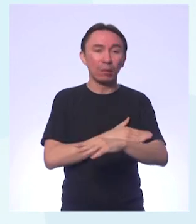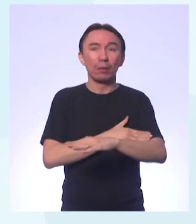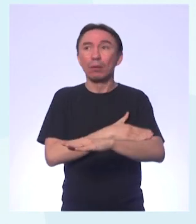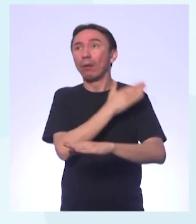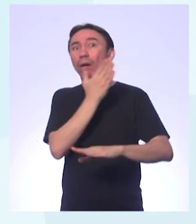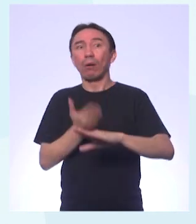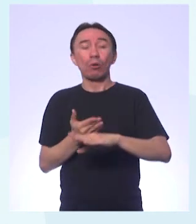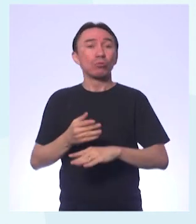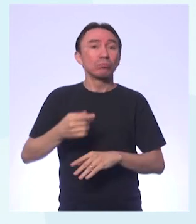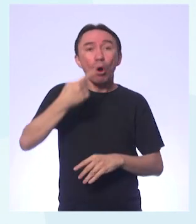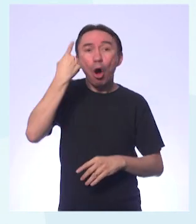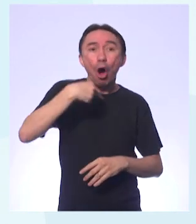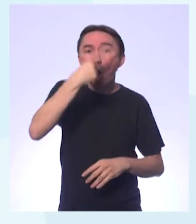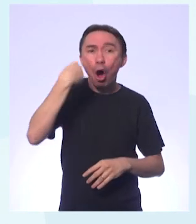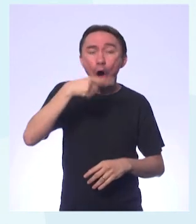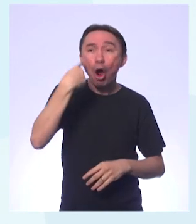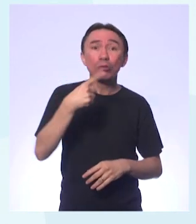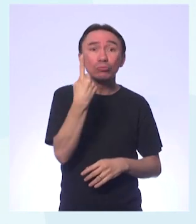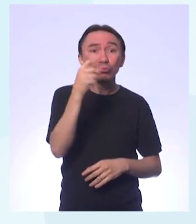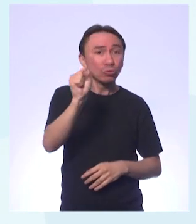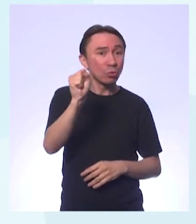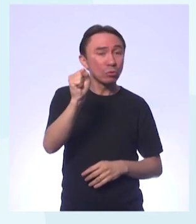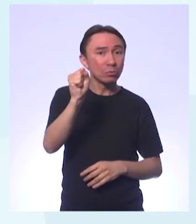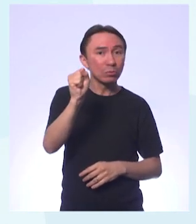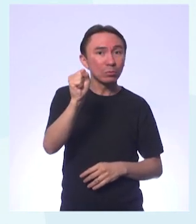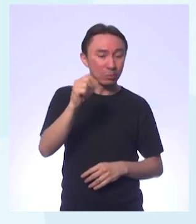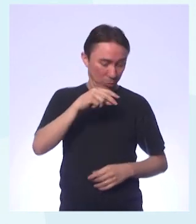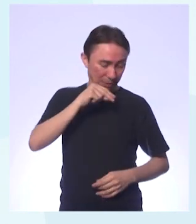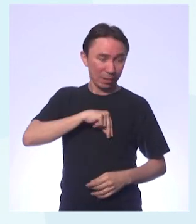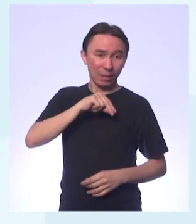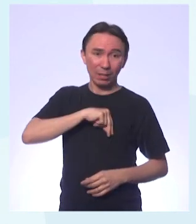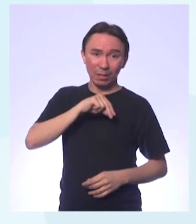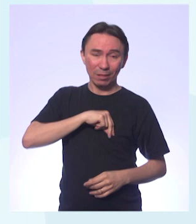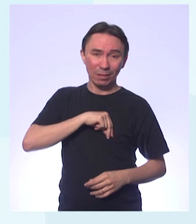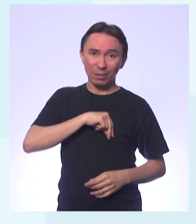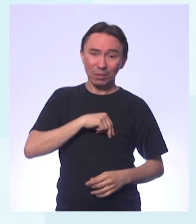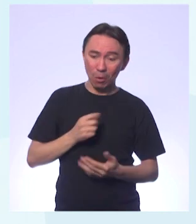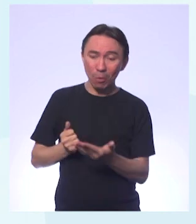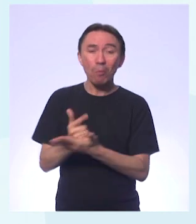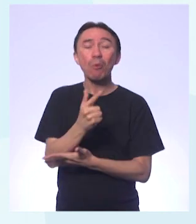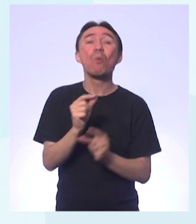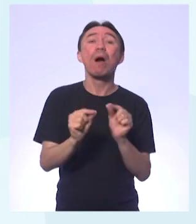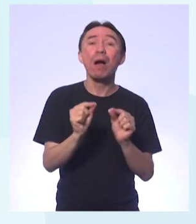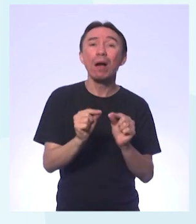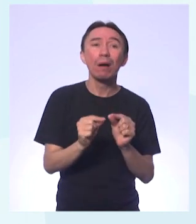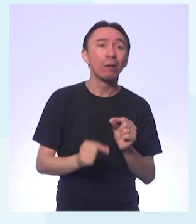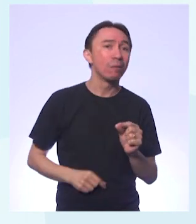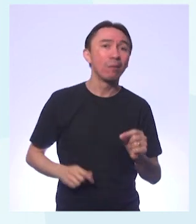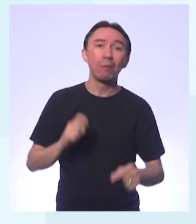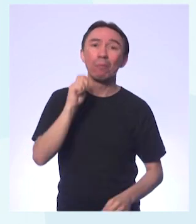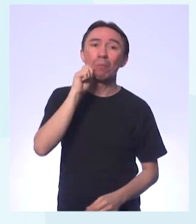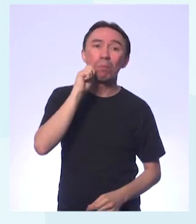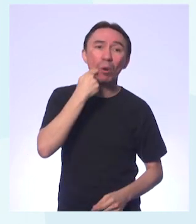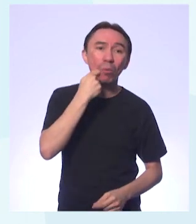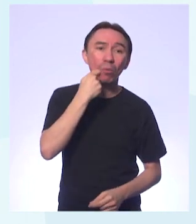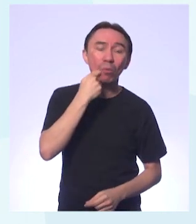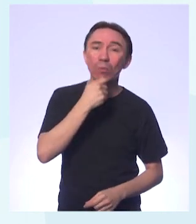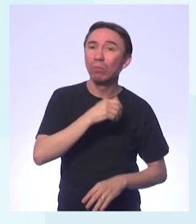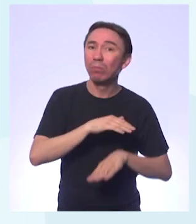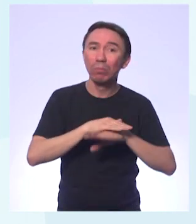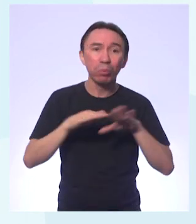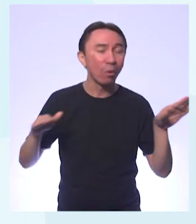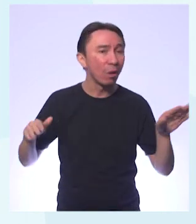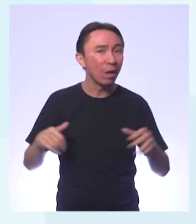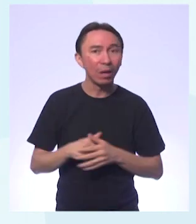salário, ele dava para comprar o pão. A farinha era muito cara nessa época, então eles compravam o pão